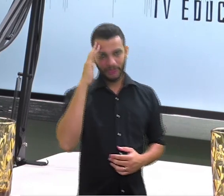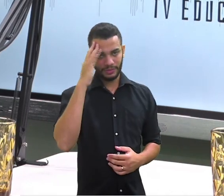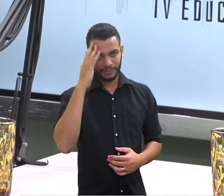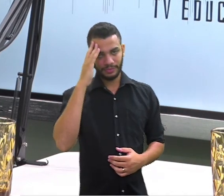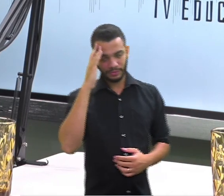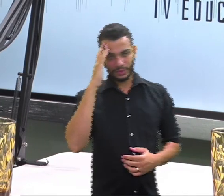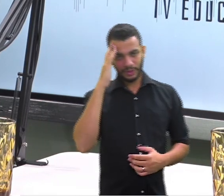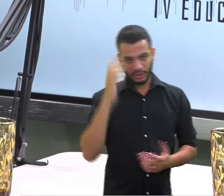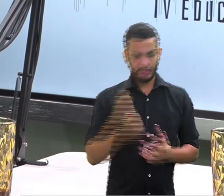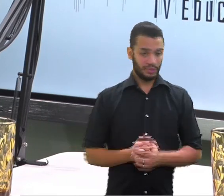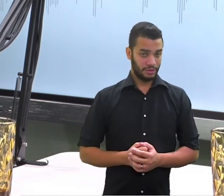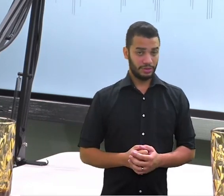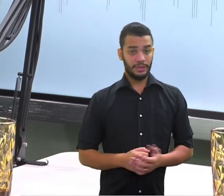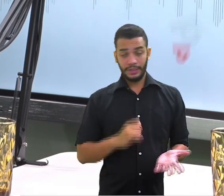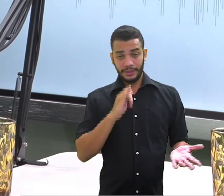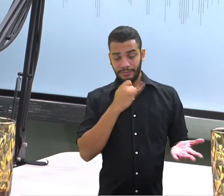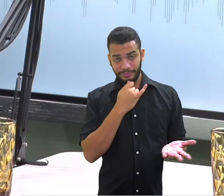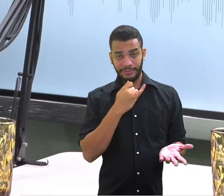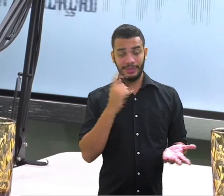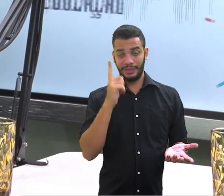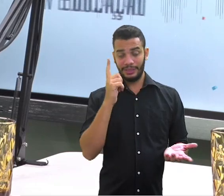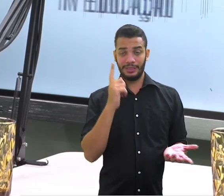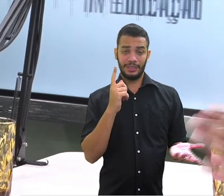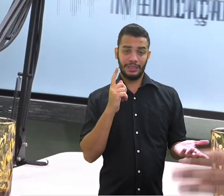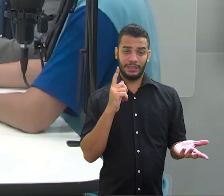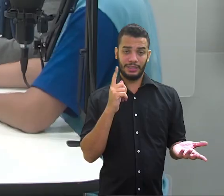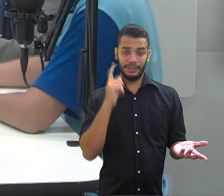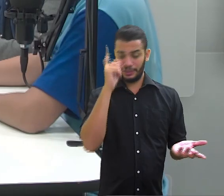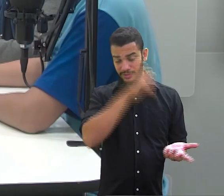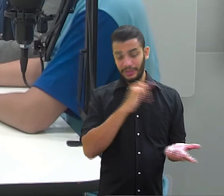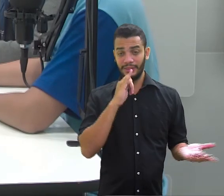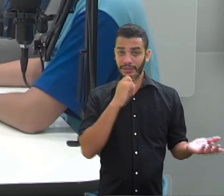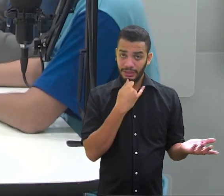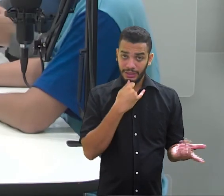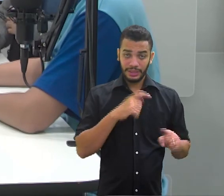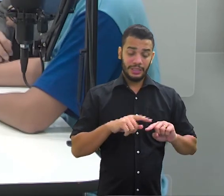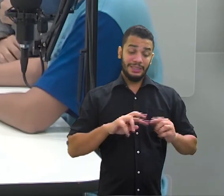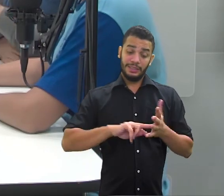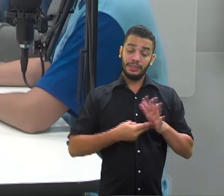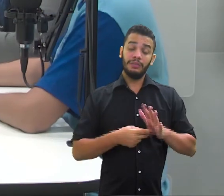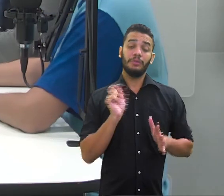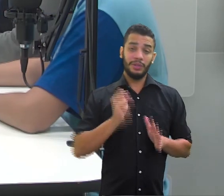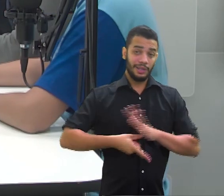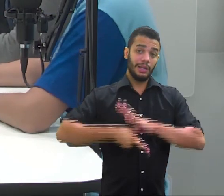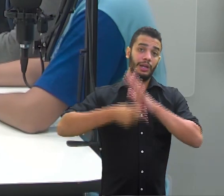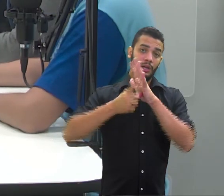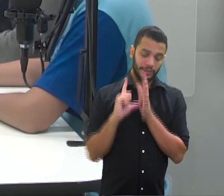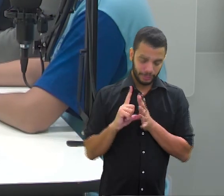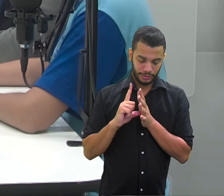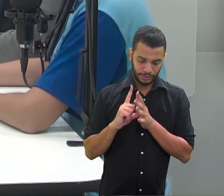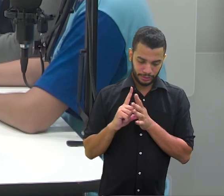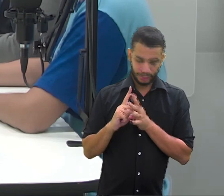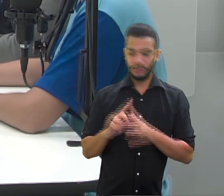prevenção, ela é mais barata, eficaz e não tem como não dói, comparar. né? Não dói. Se eu passo com uma viatura, por exemplo,